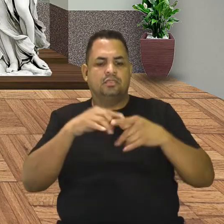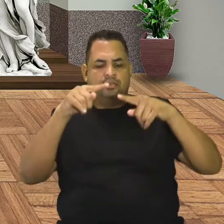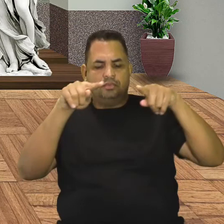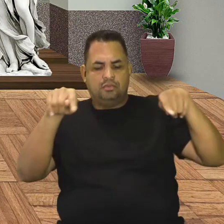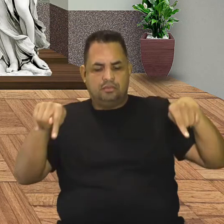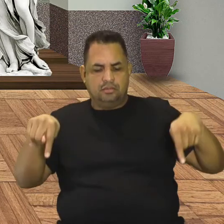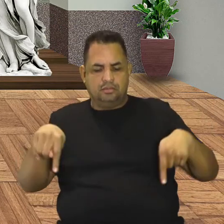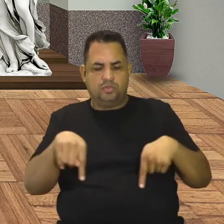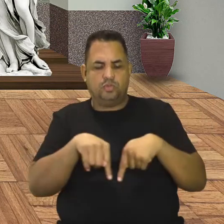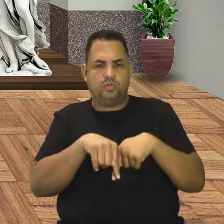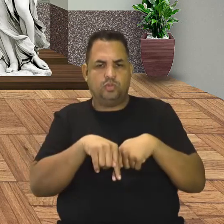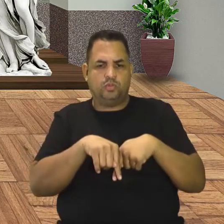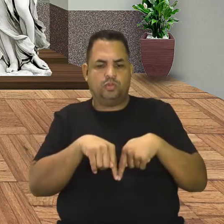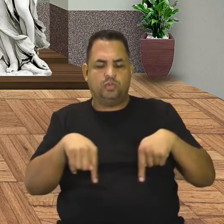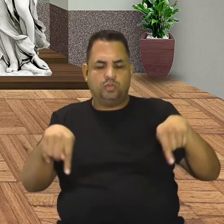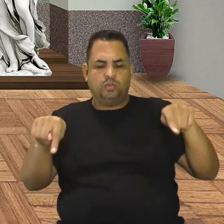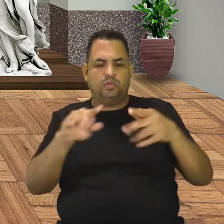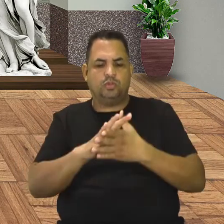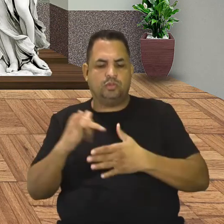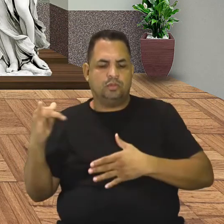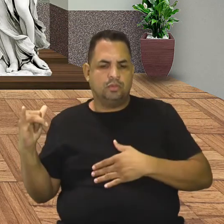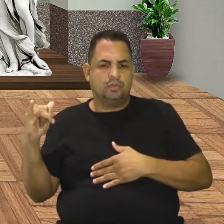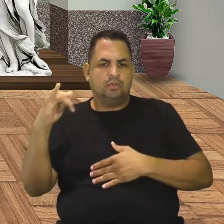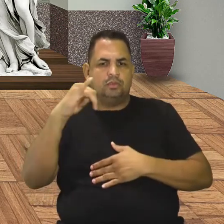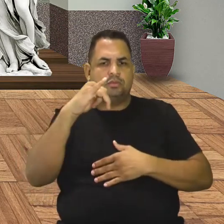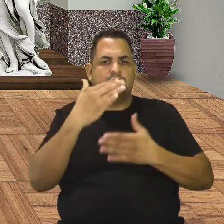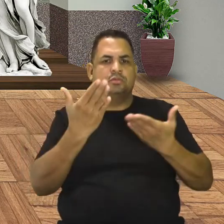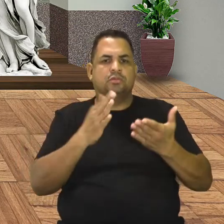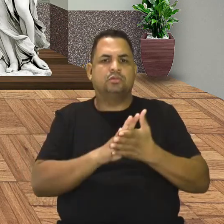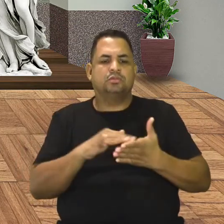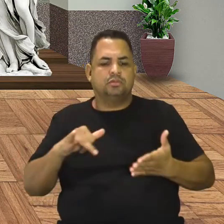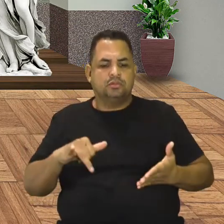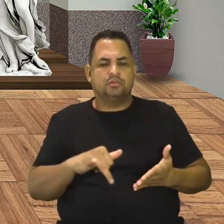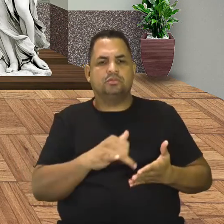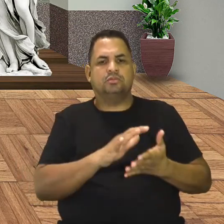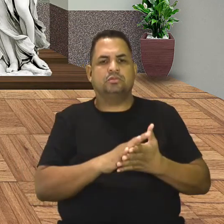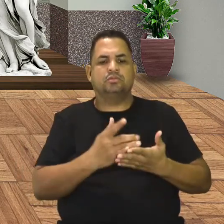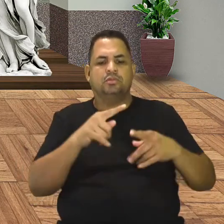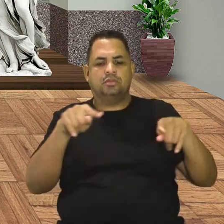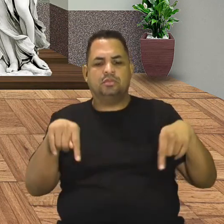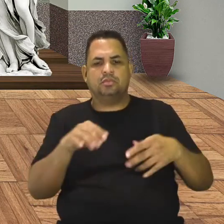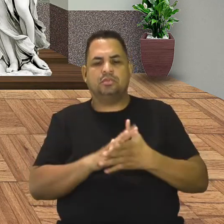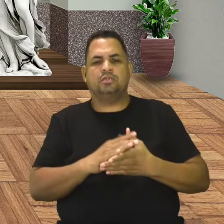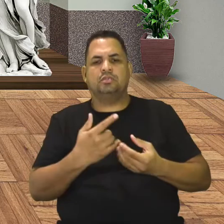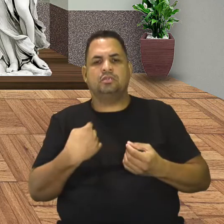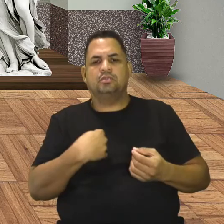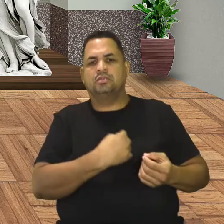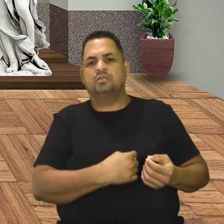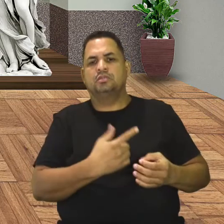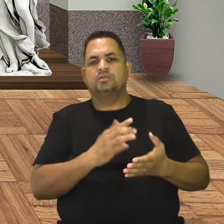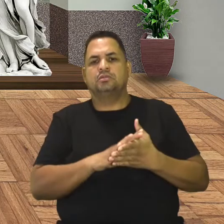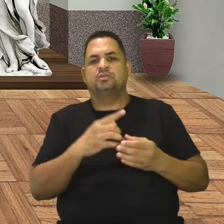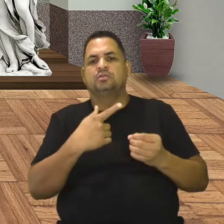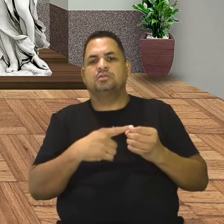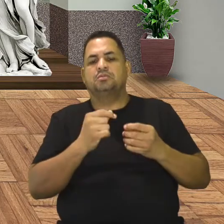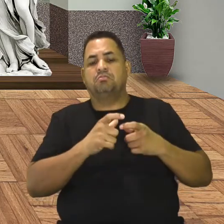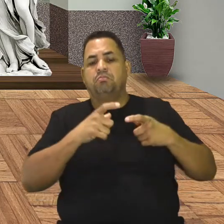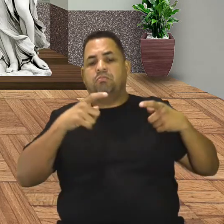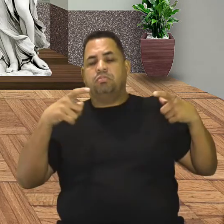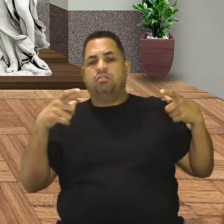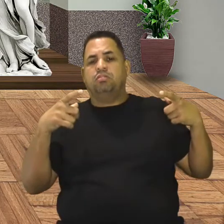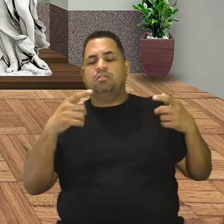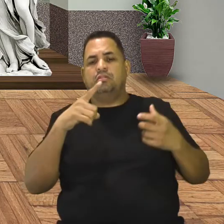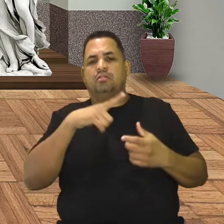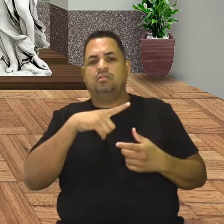lá nas cidades chinesas, é tão grande as cidades, porque é um país muito populoso,